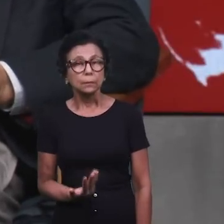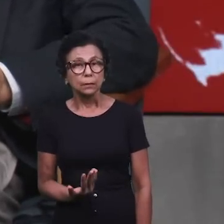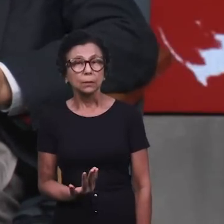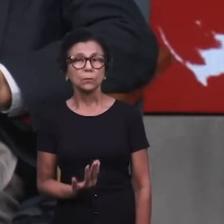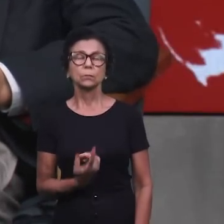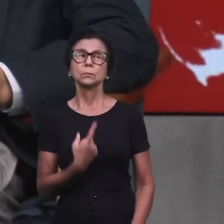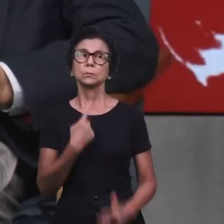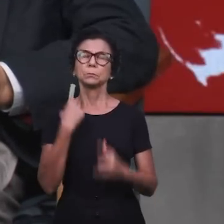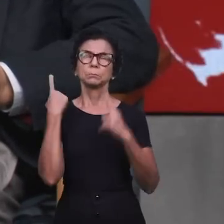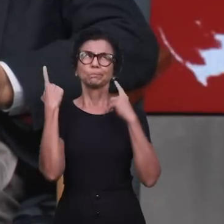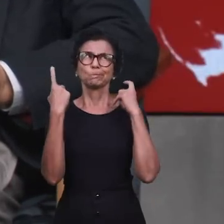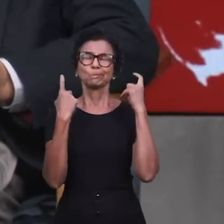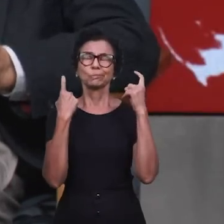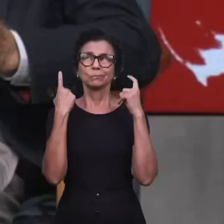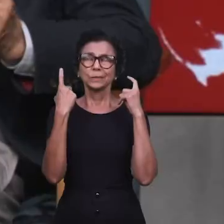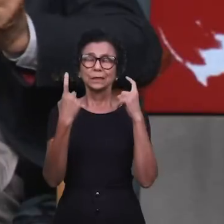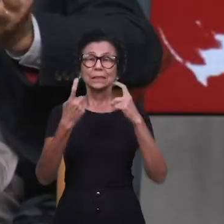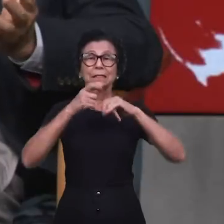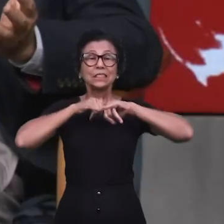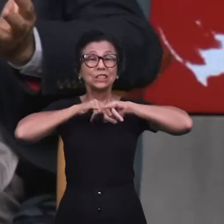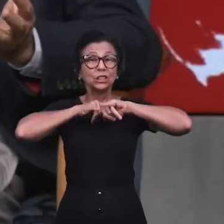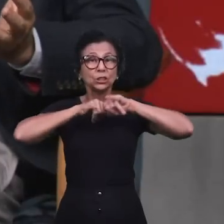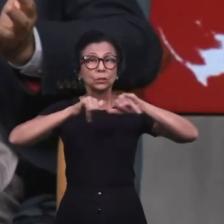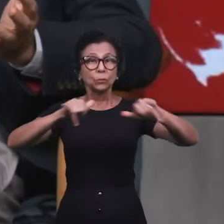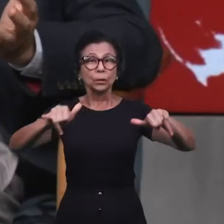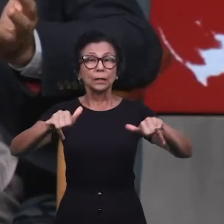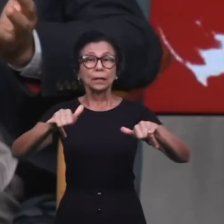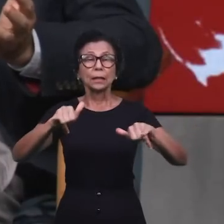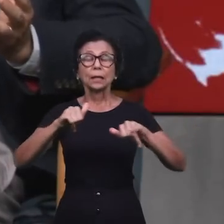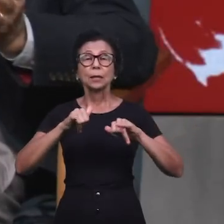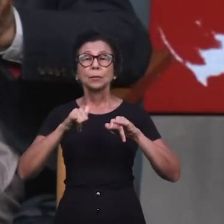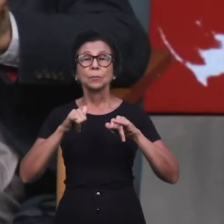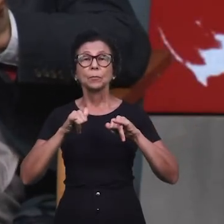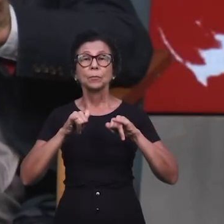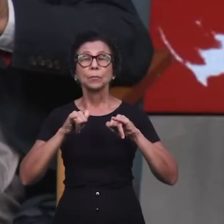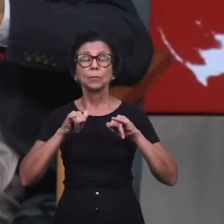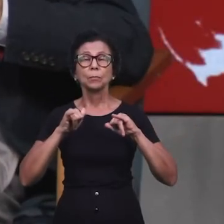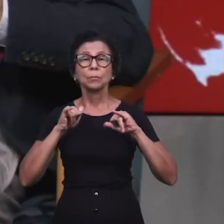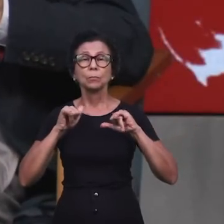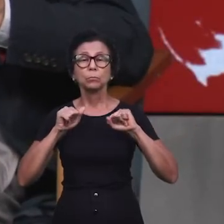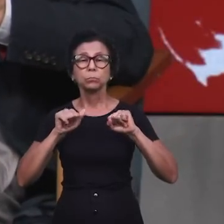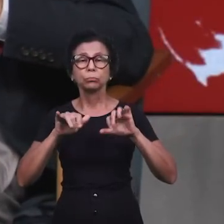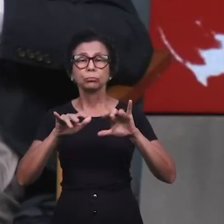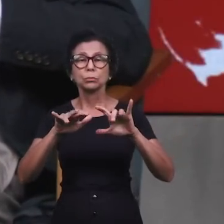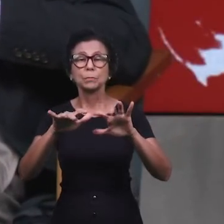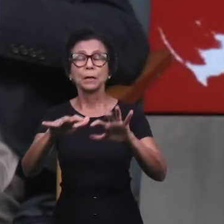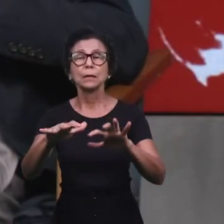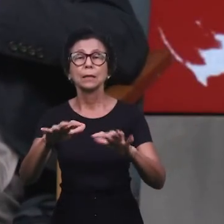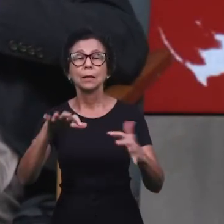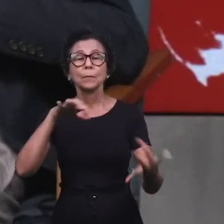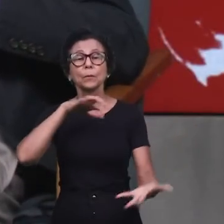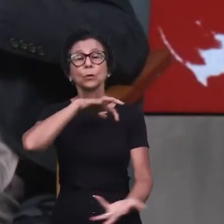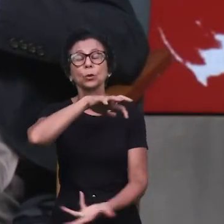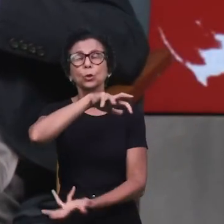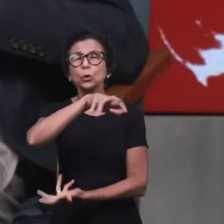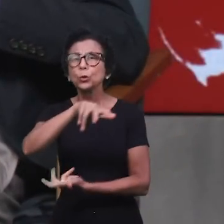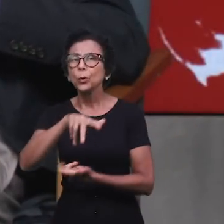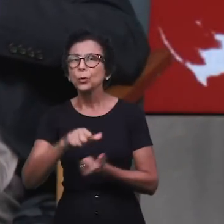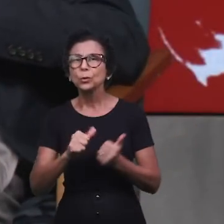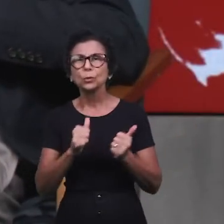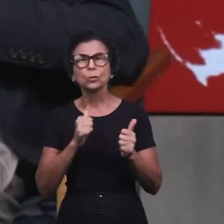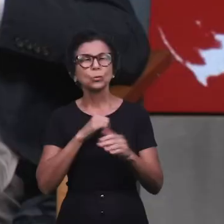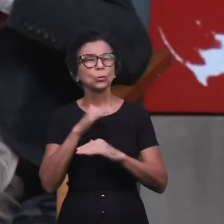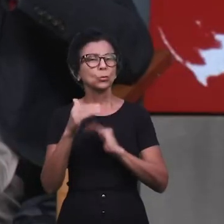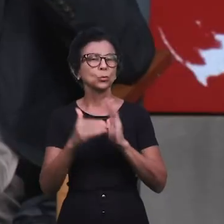nós tivemos no Trombetas e Festas da divulgação para todos. Não foi um evento fechado para a Igreja